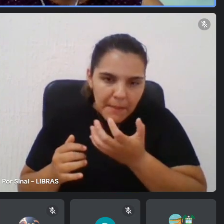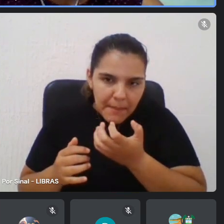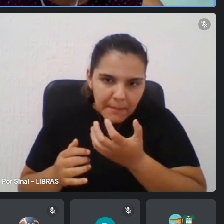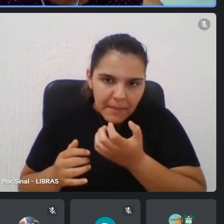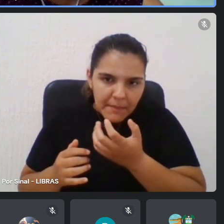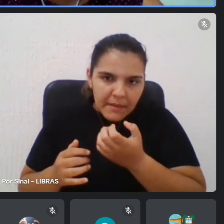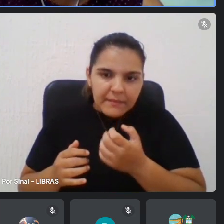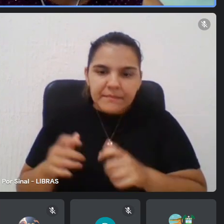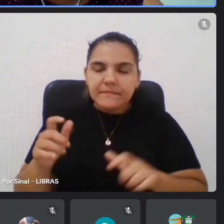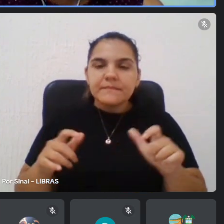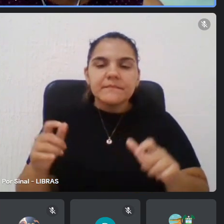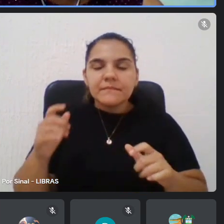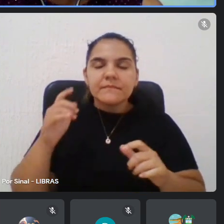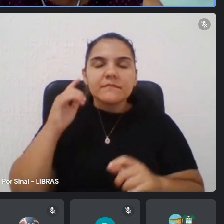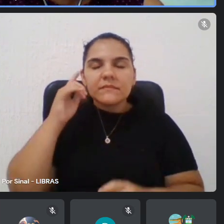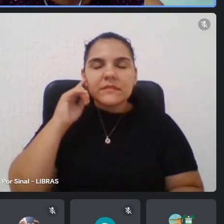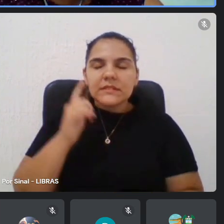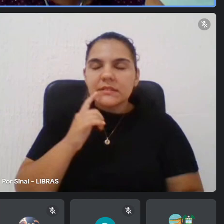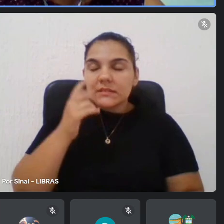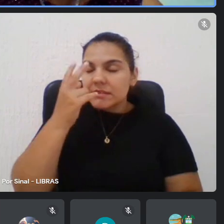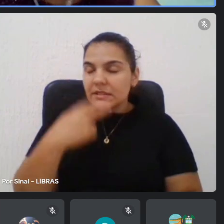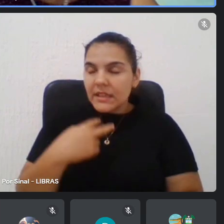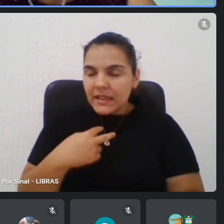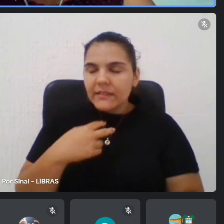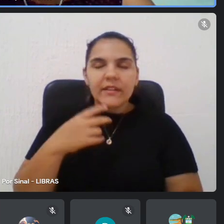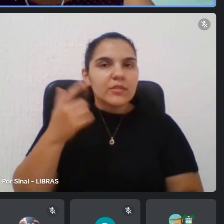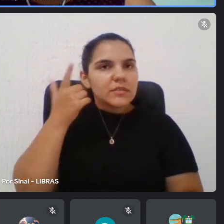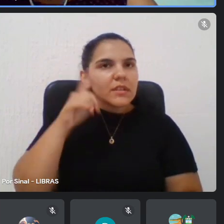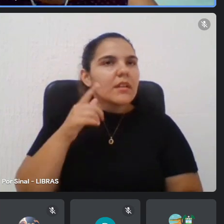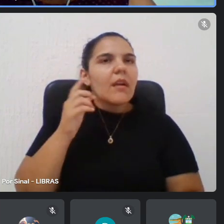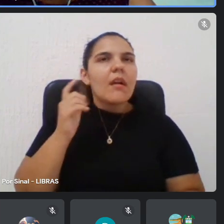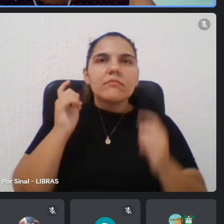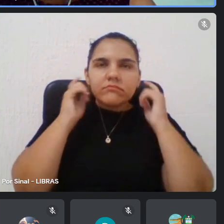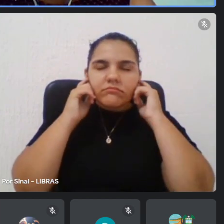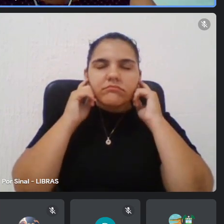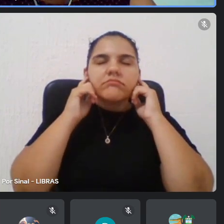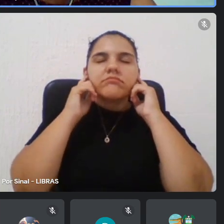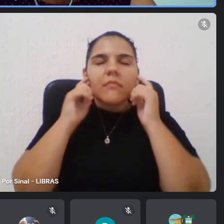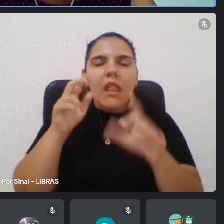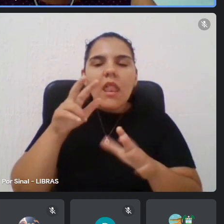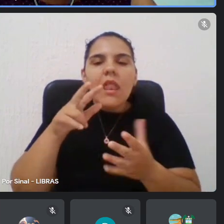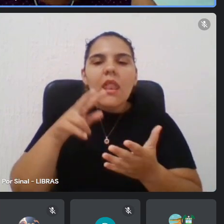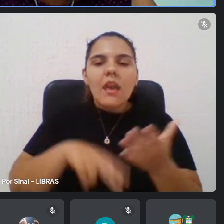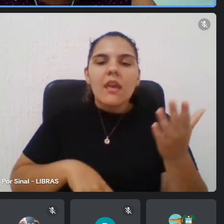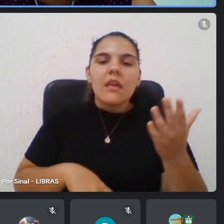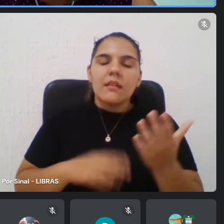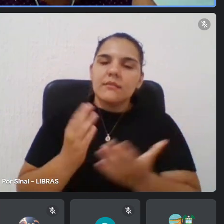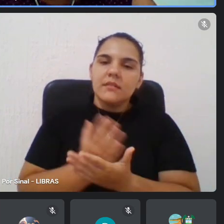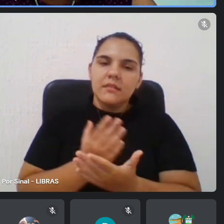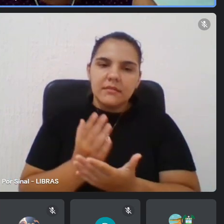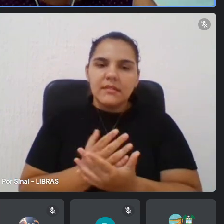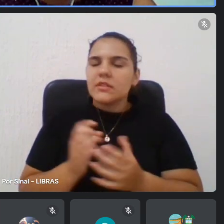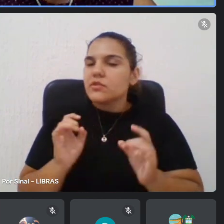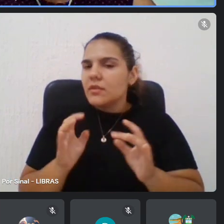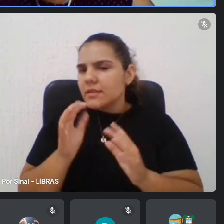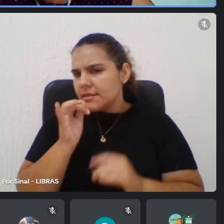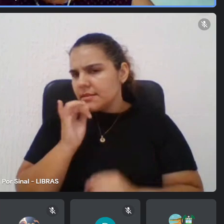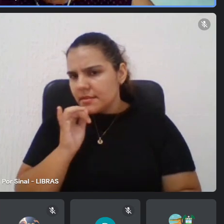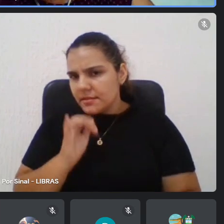pessoas cegas vão poder escutar e com isso ler o teu livro através do áudio. Esse é um exemplo, certo?